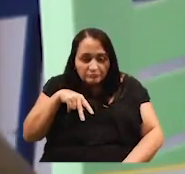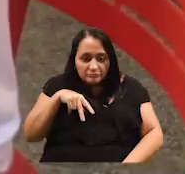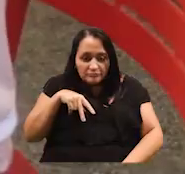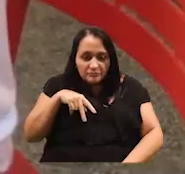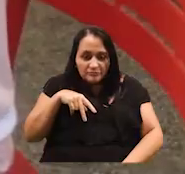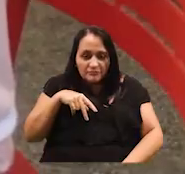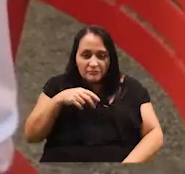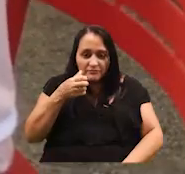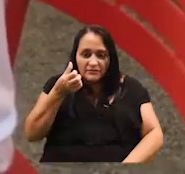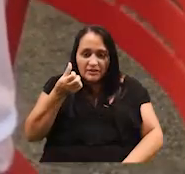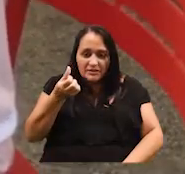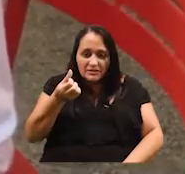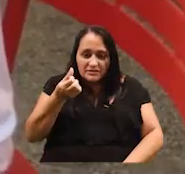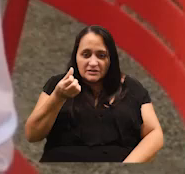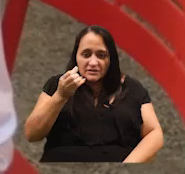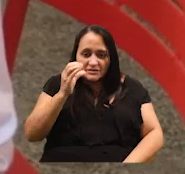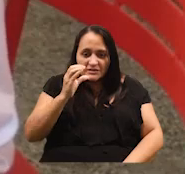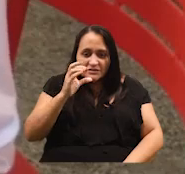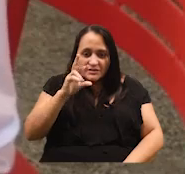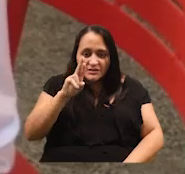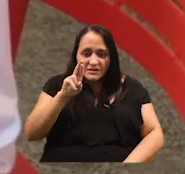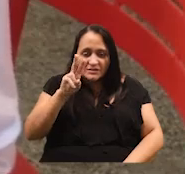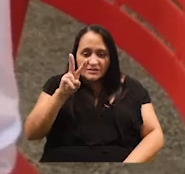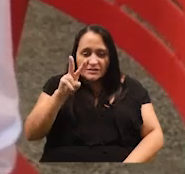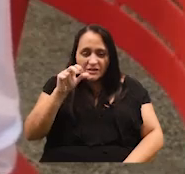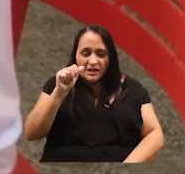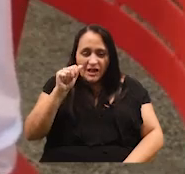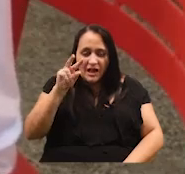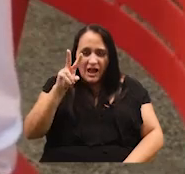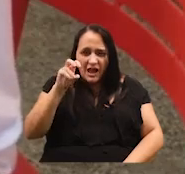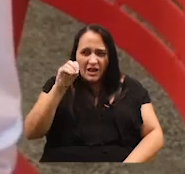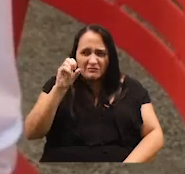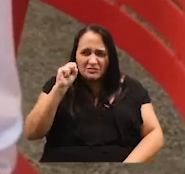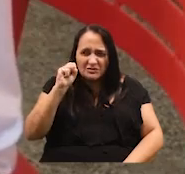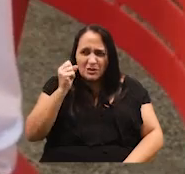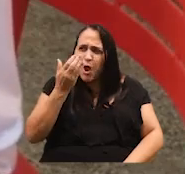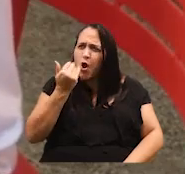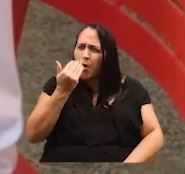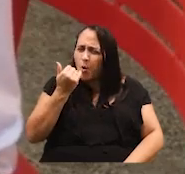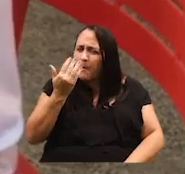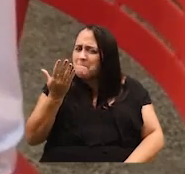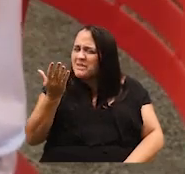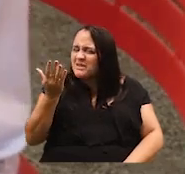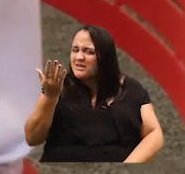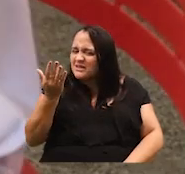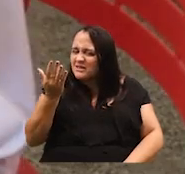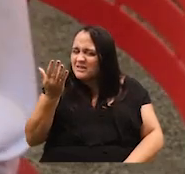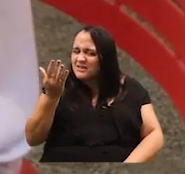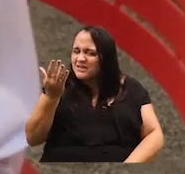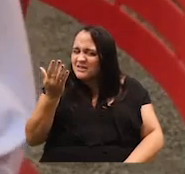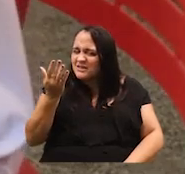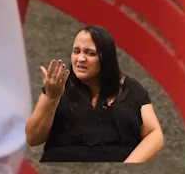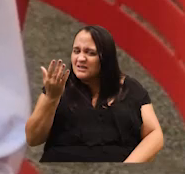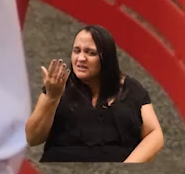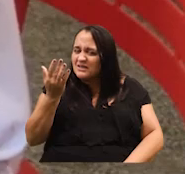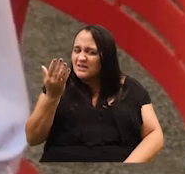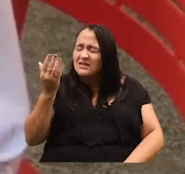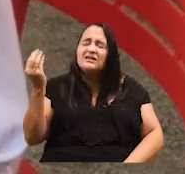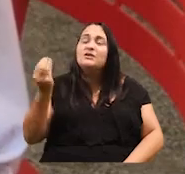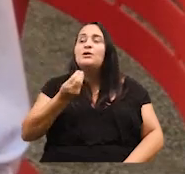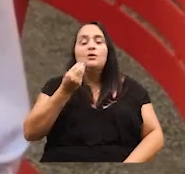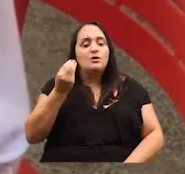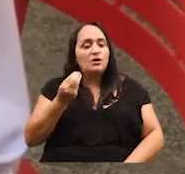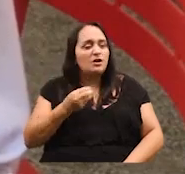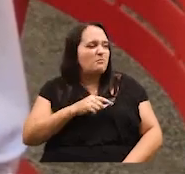6 cravos. 6 cravos. E o que faz com esses 6 cravos? Come eles? Joga no lixo?